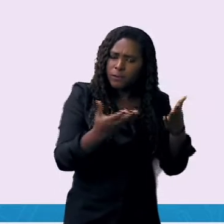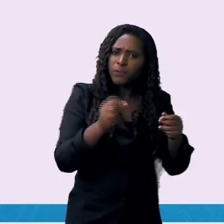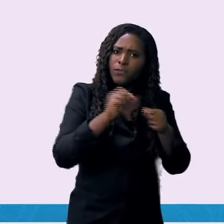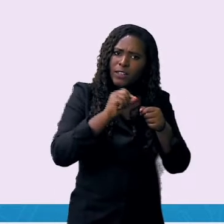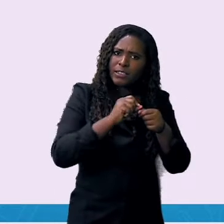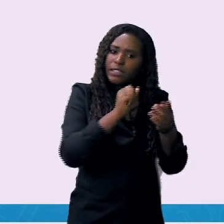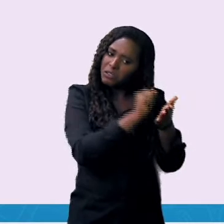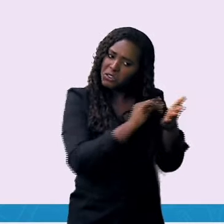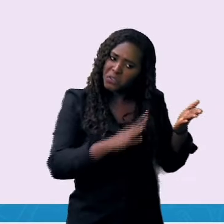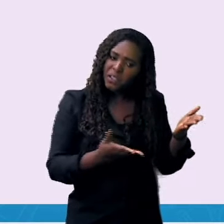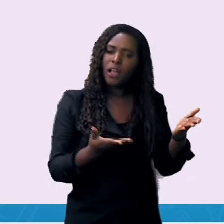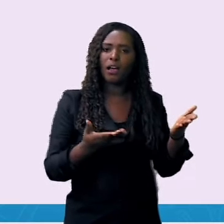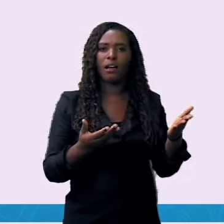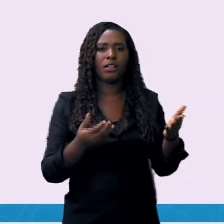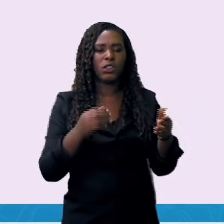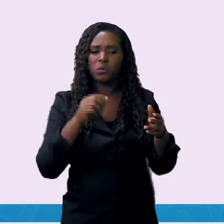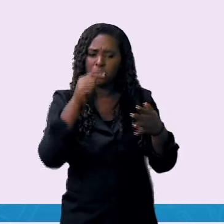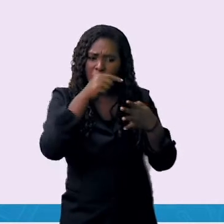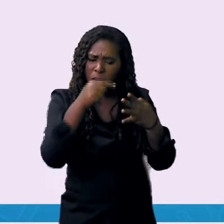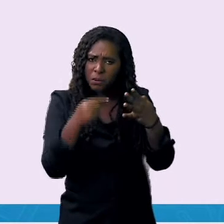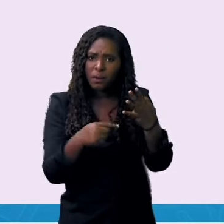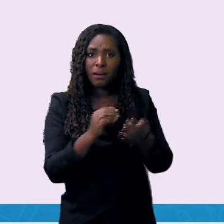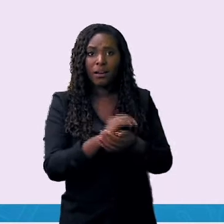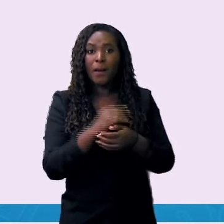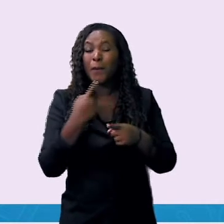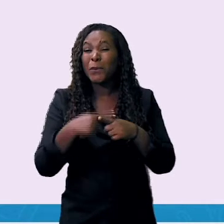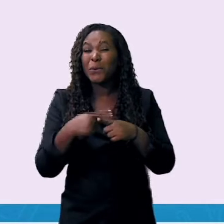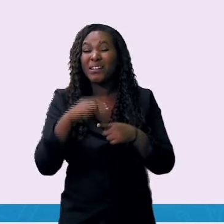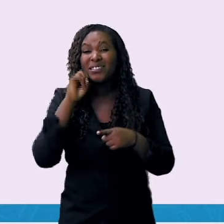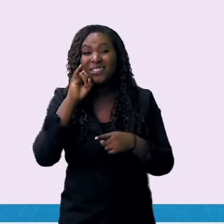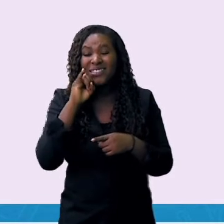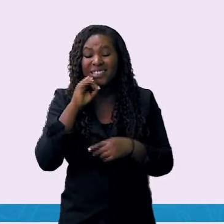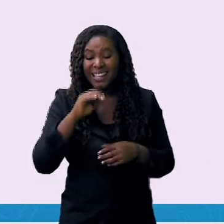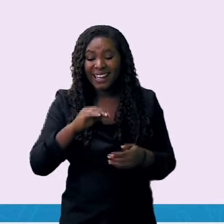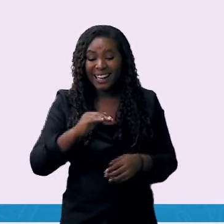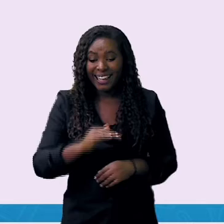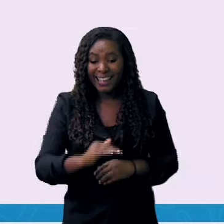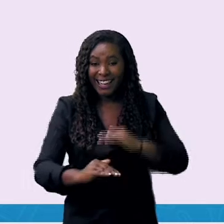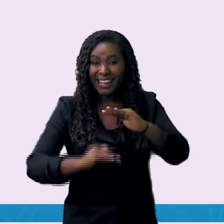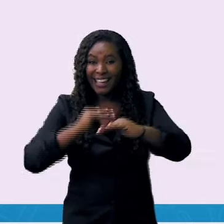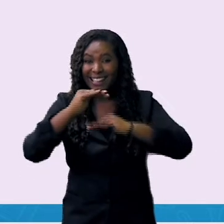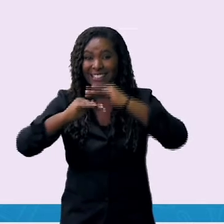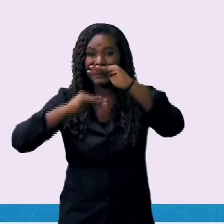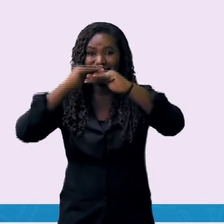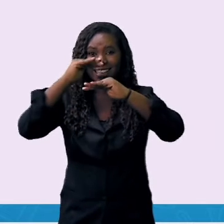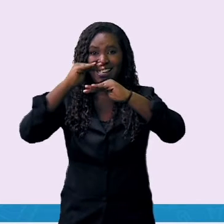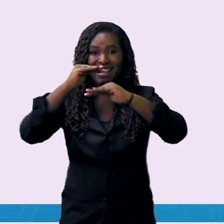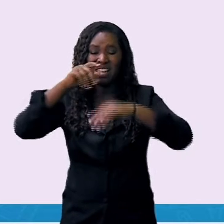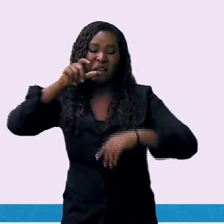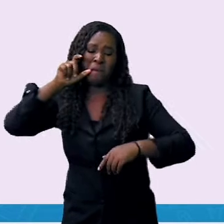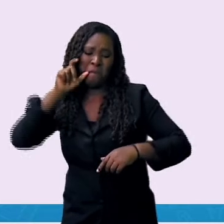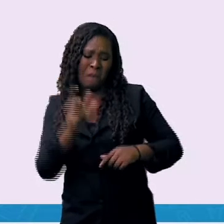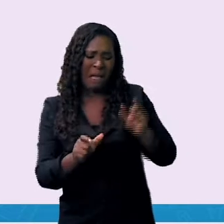adulto inseguro e pense que não consegue fazer nada direito.